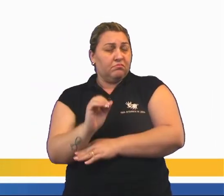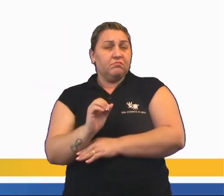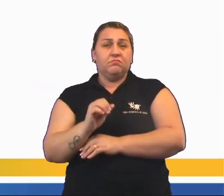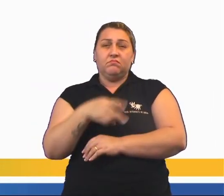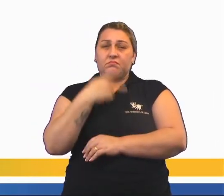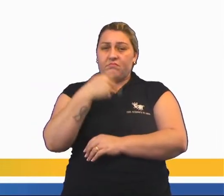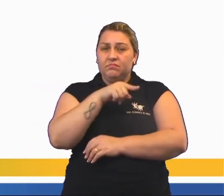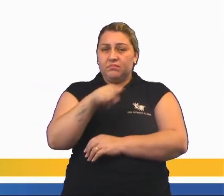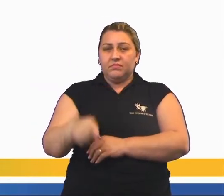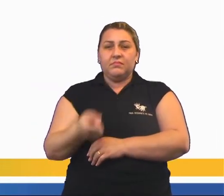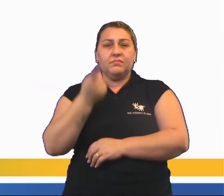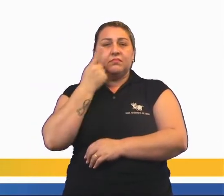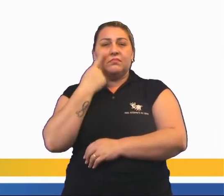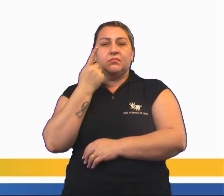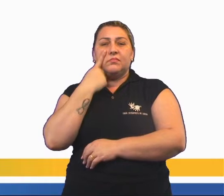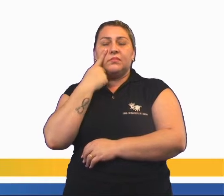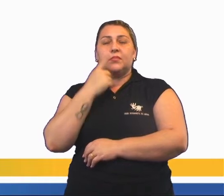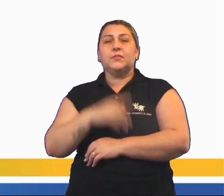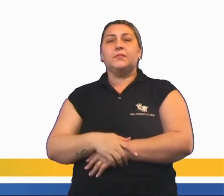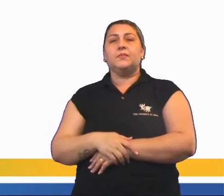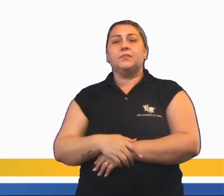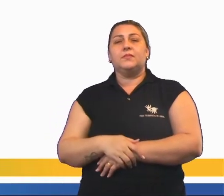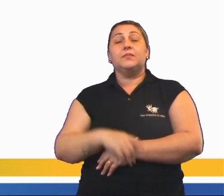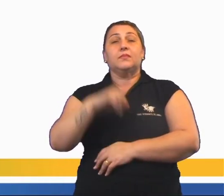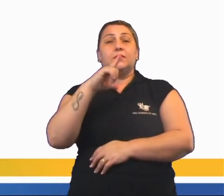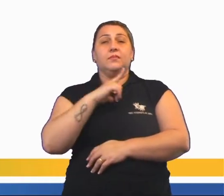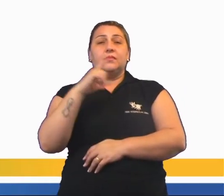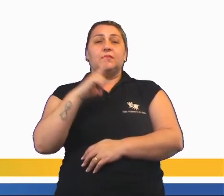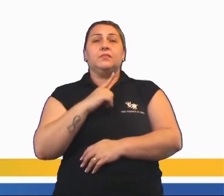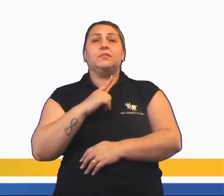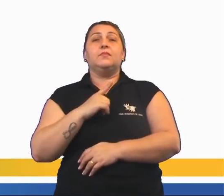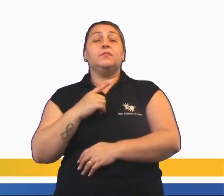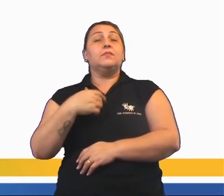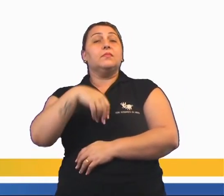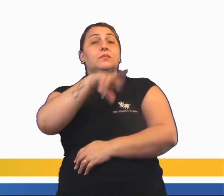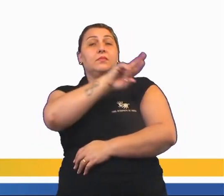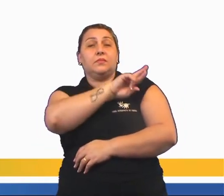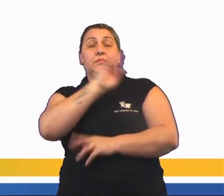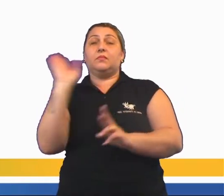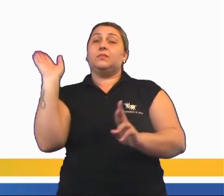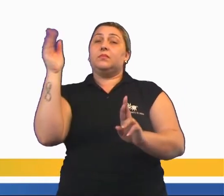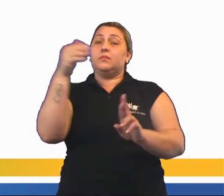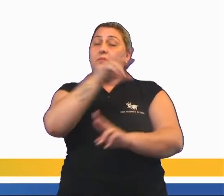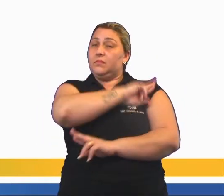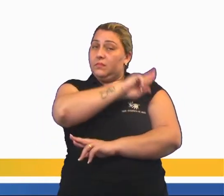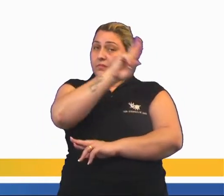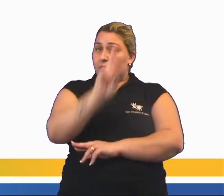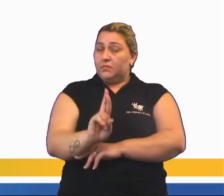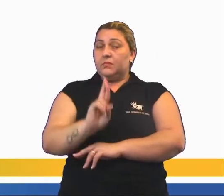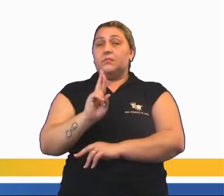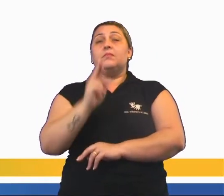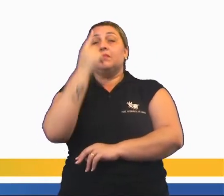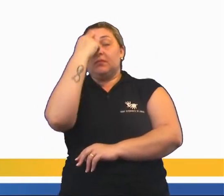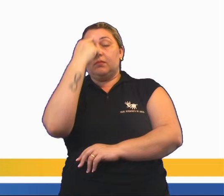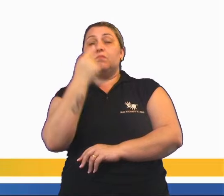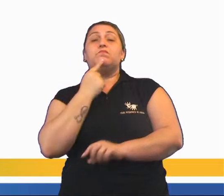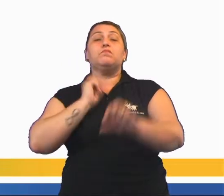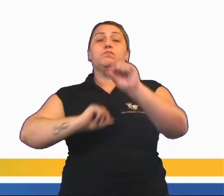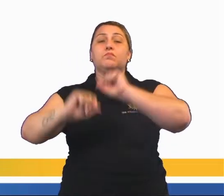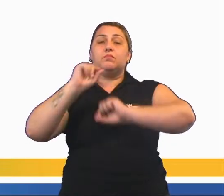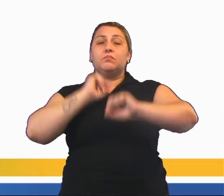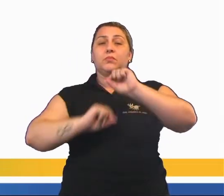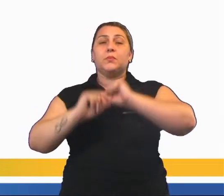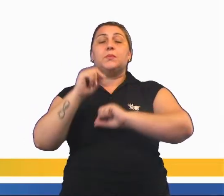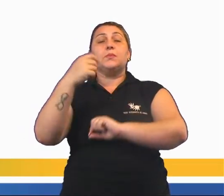dito, hein? Vamos lá, então, observar. Eu tenho aqui uma representação ilustrativa, né, do que seria essa doença